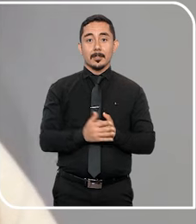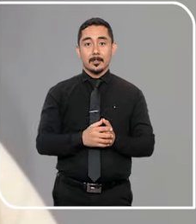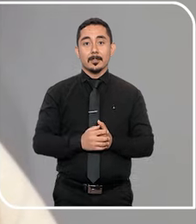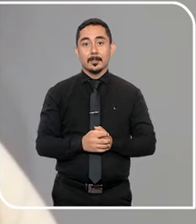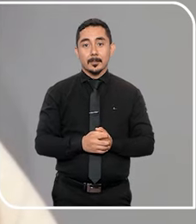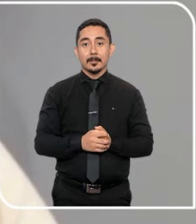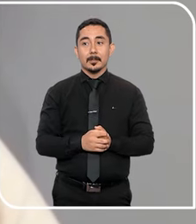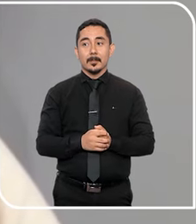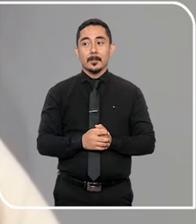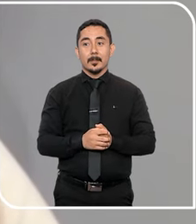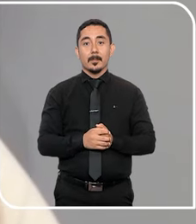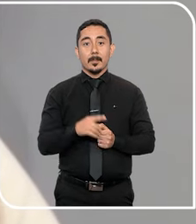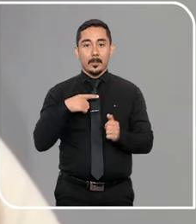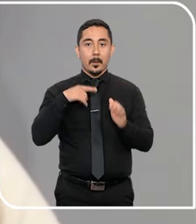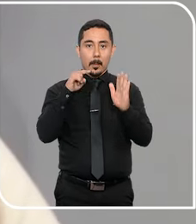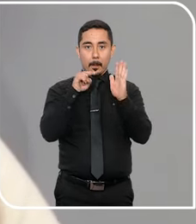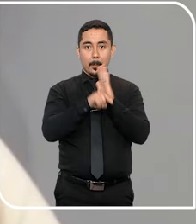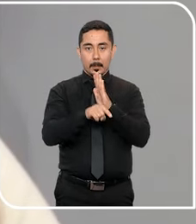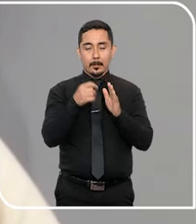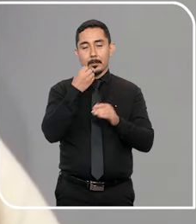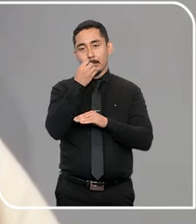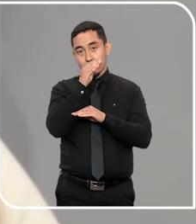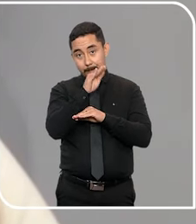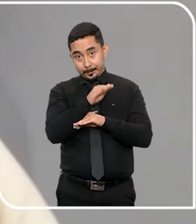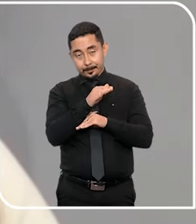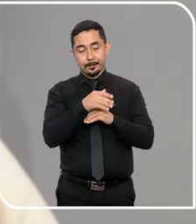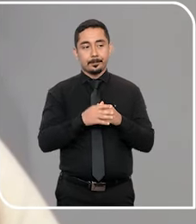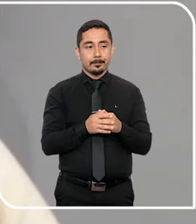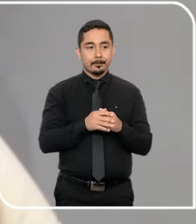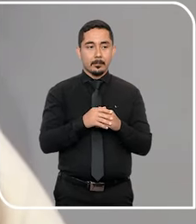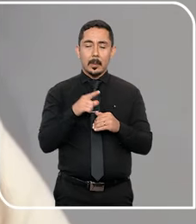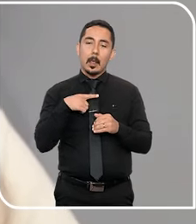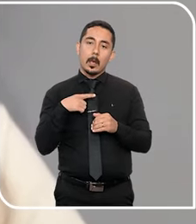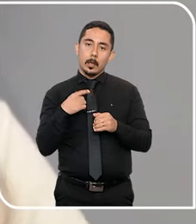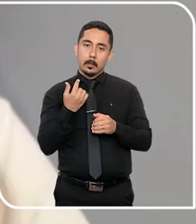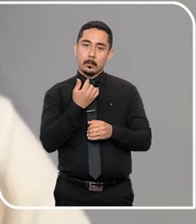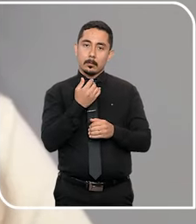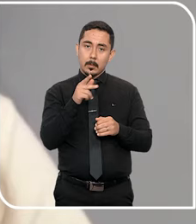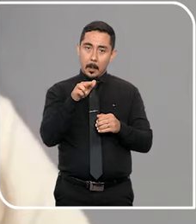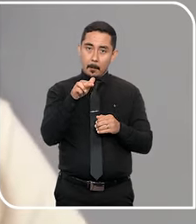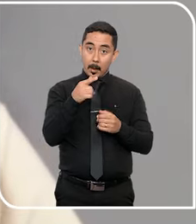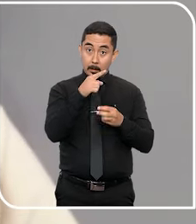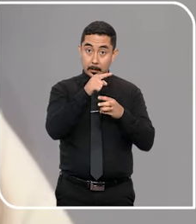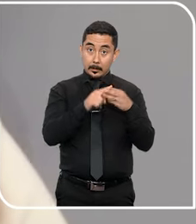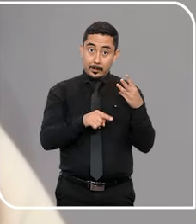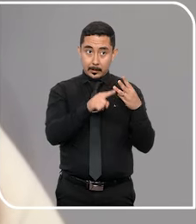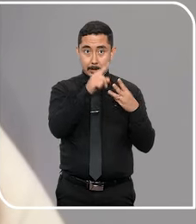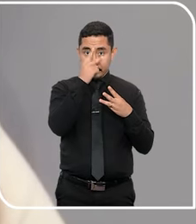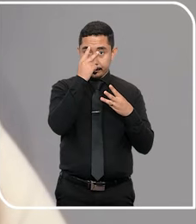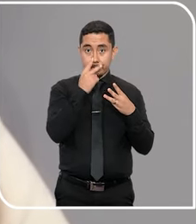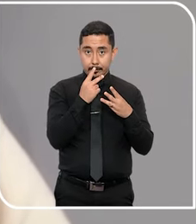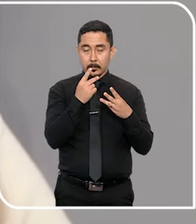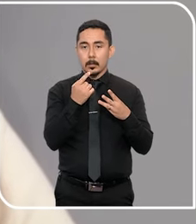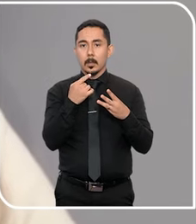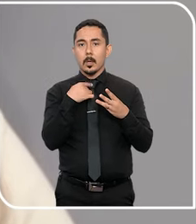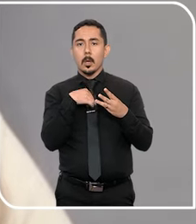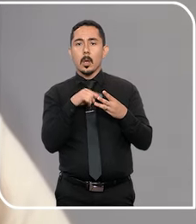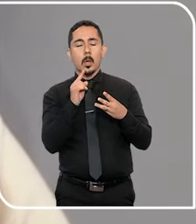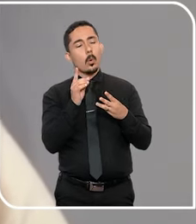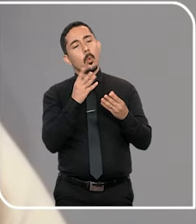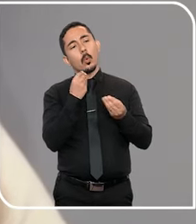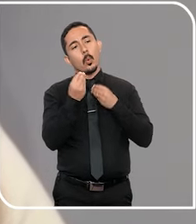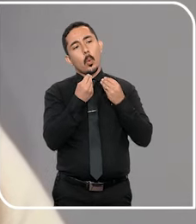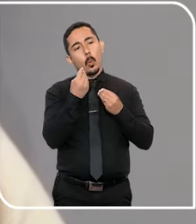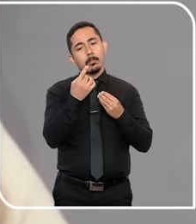e muito importante tem uma uma pergunta aqui boa tarde tenho três irmãs com deficiência visual